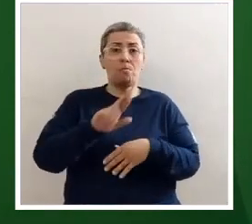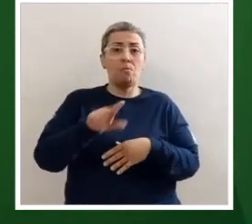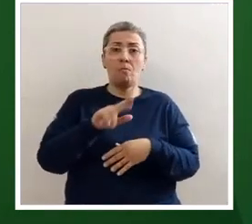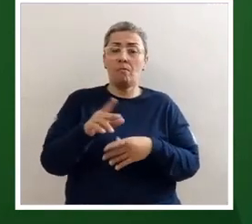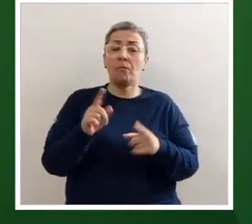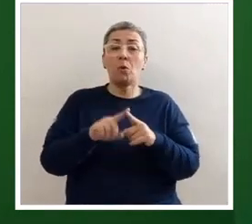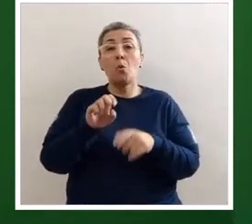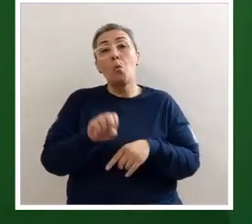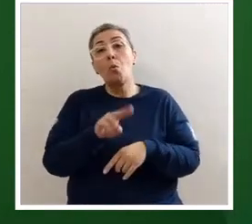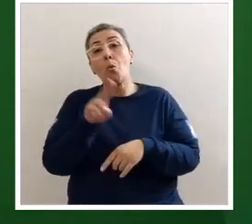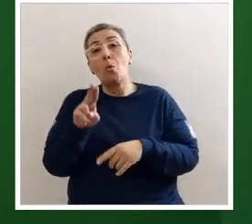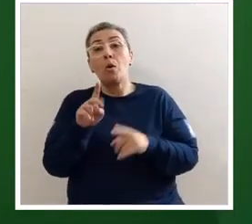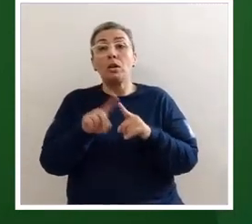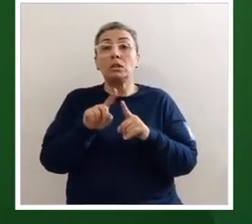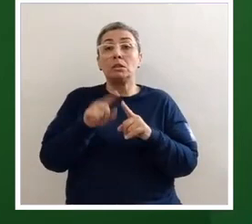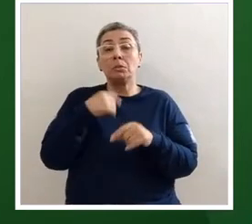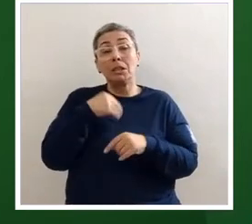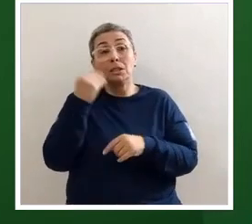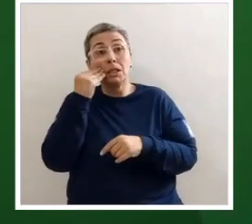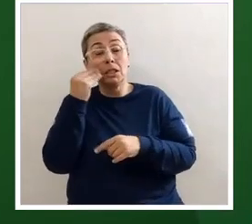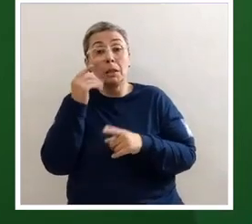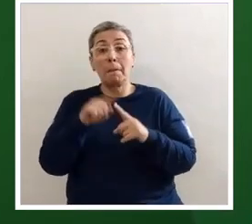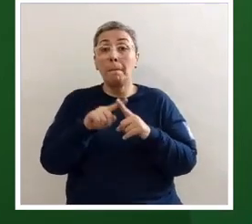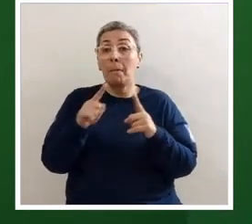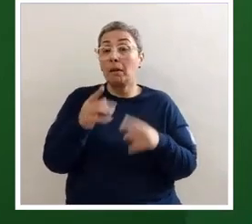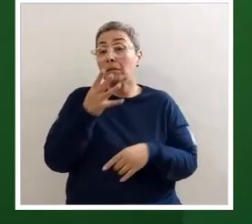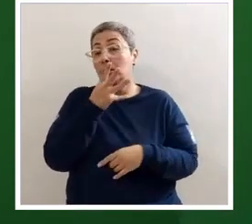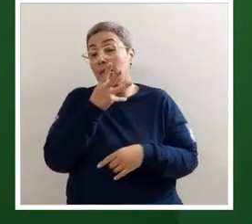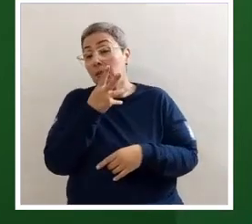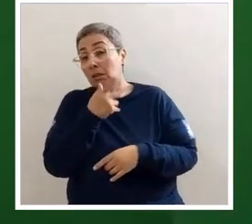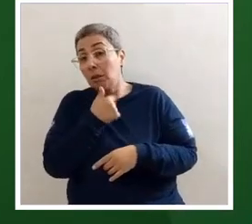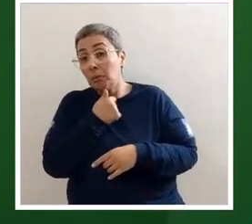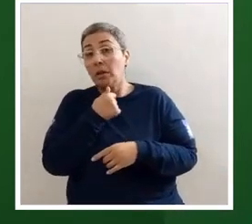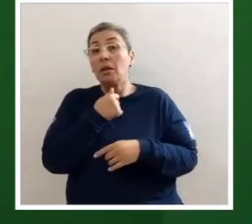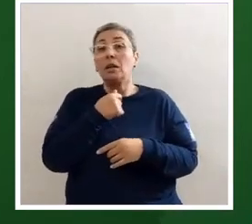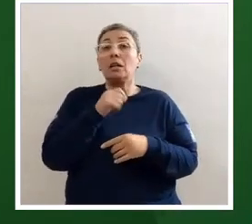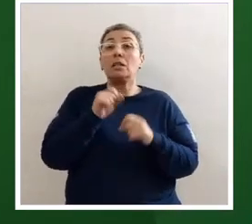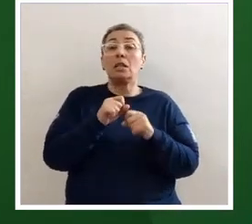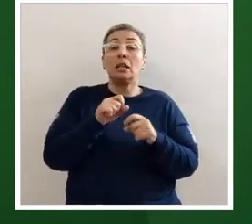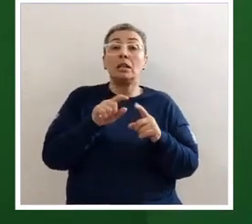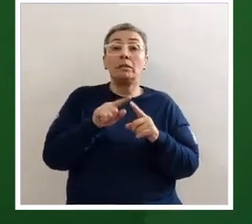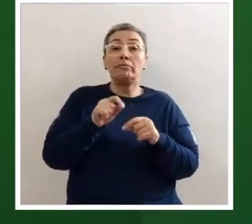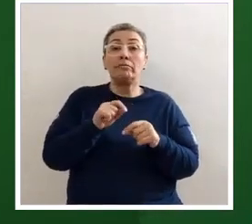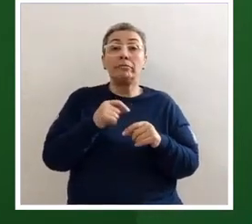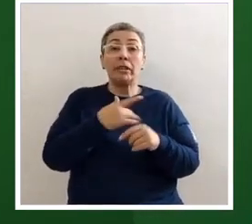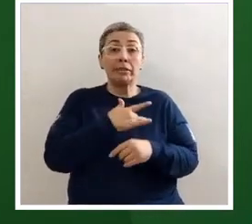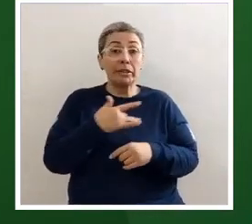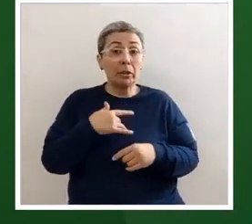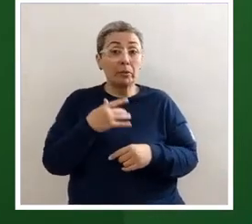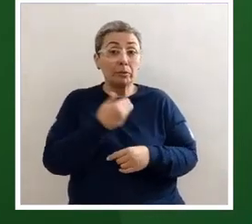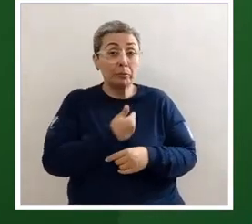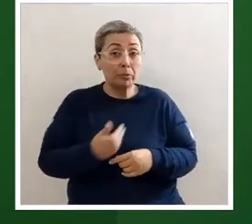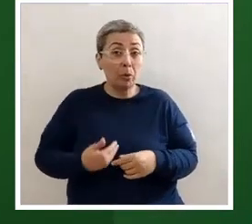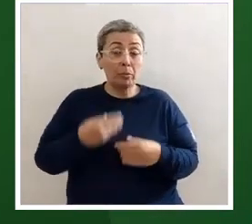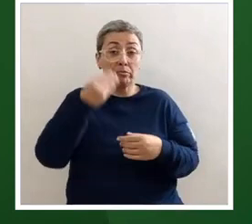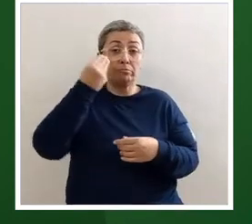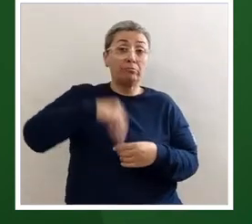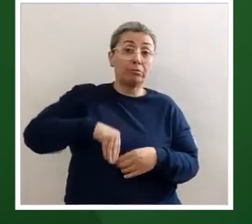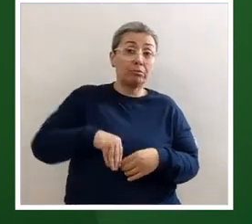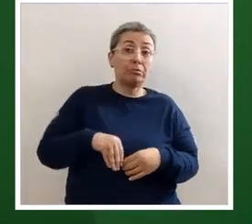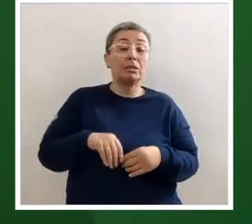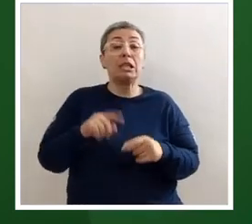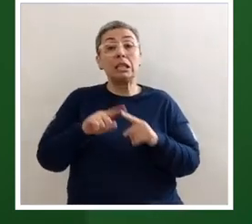ou às vezes até Tenta mas pelo morosidade do serviço público ele acaba desistindo então